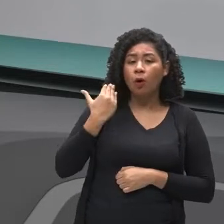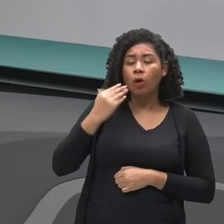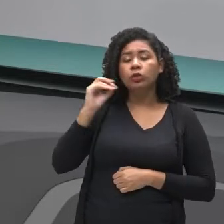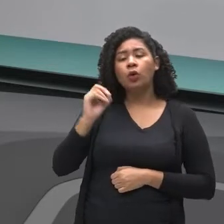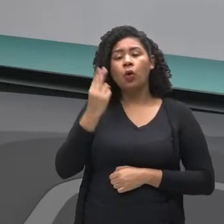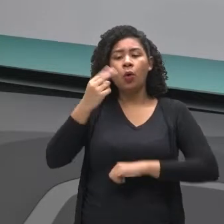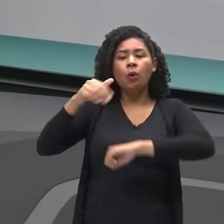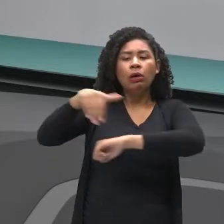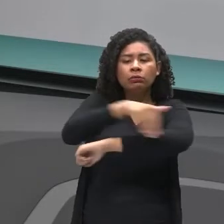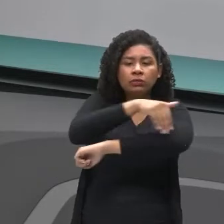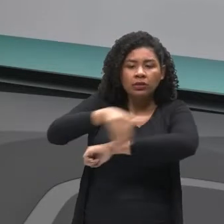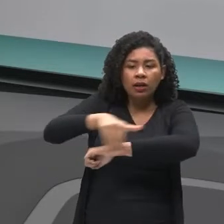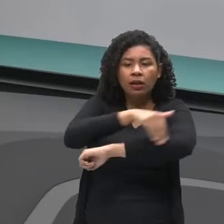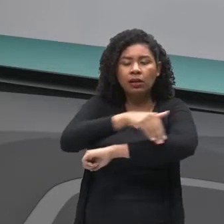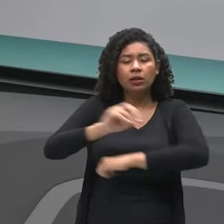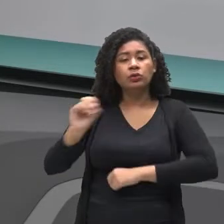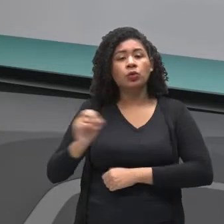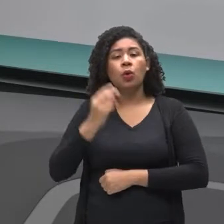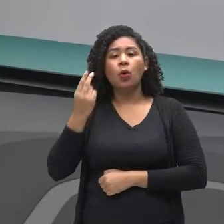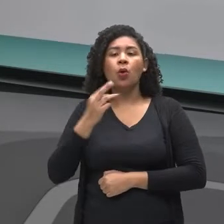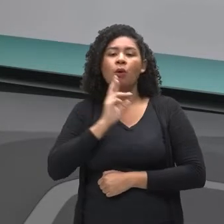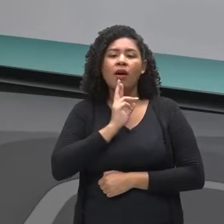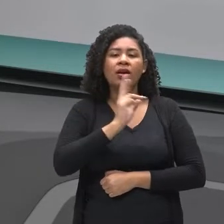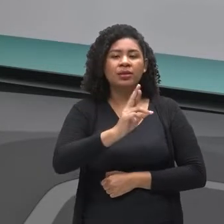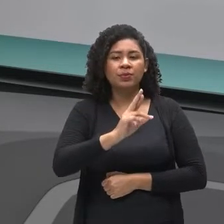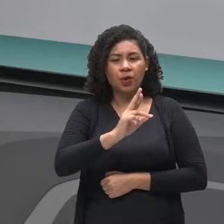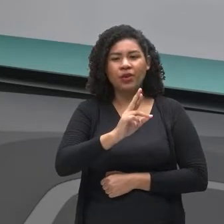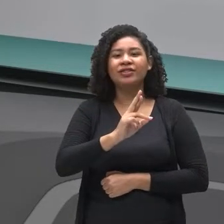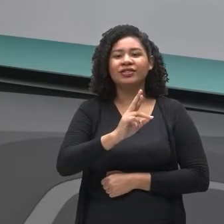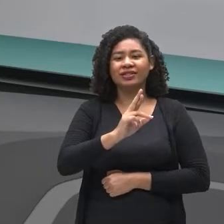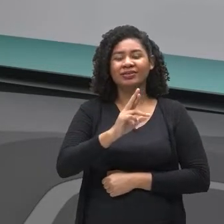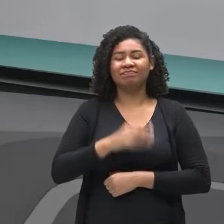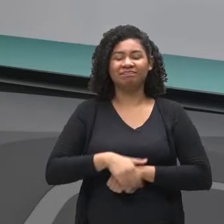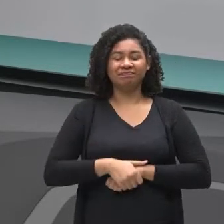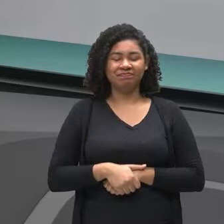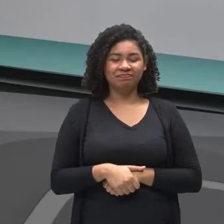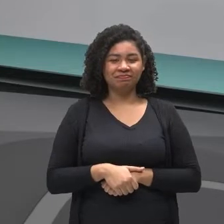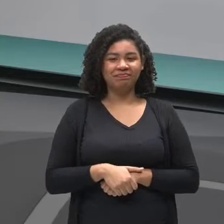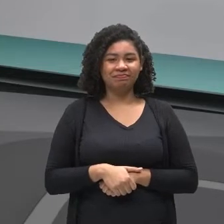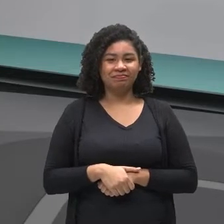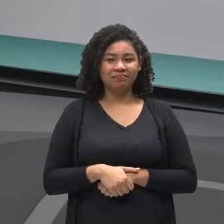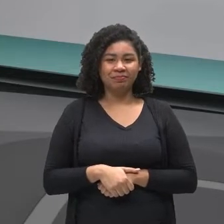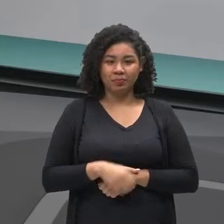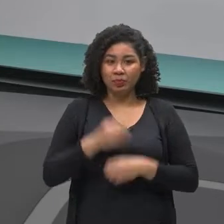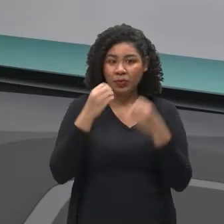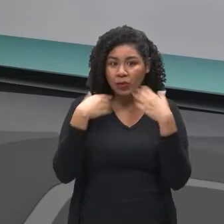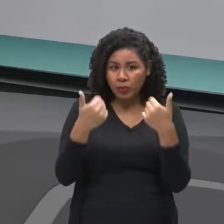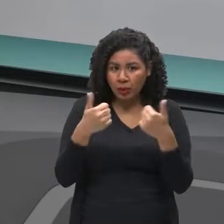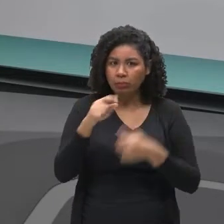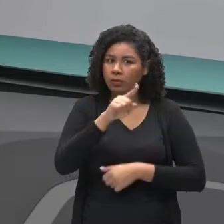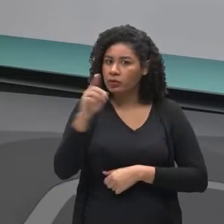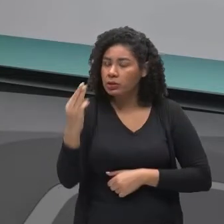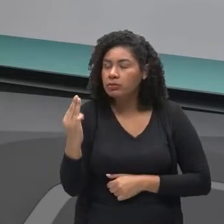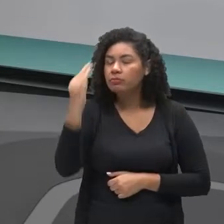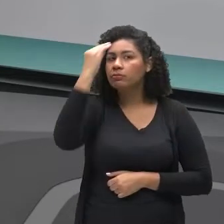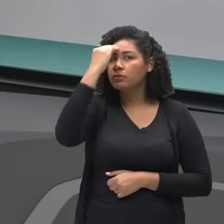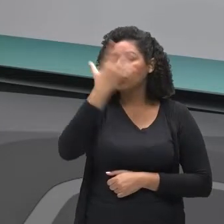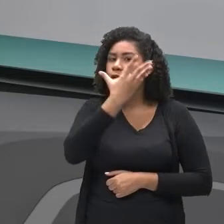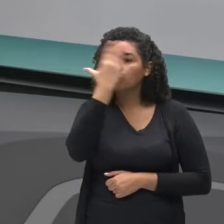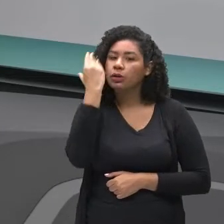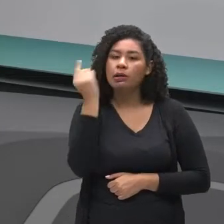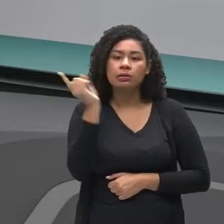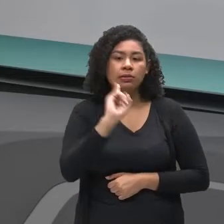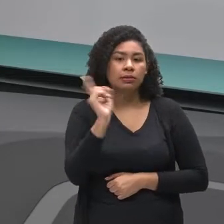a fonte para a resposta de uma determinada pergunta, tá bom? Só para fixar aí tudo que a gente